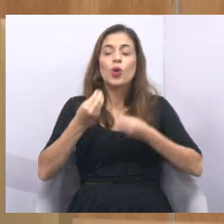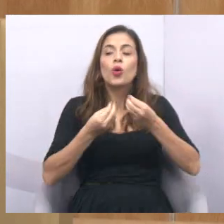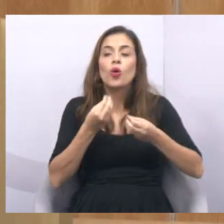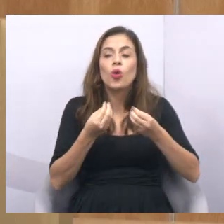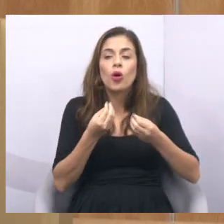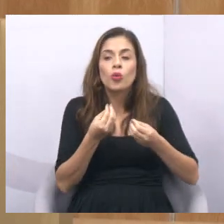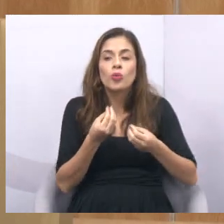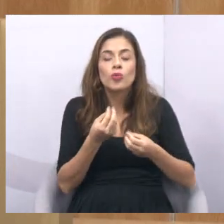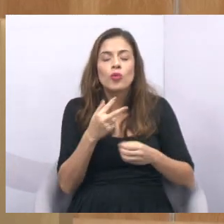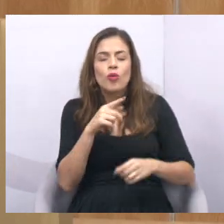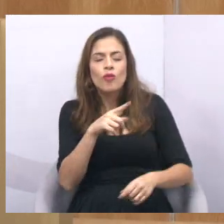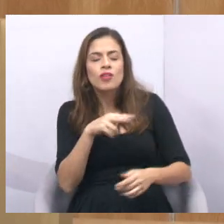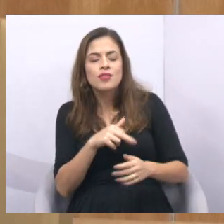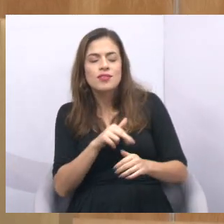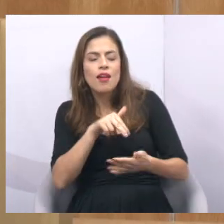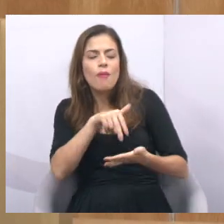sucesso?